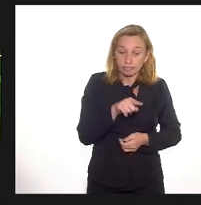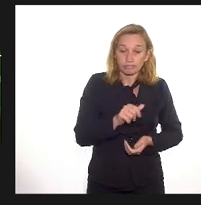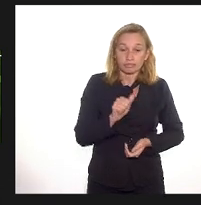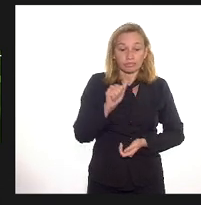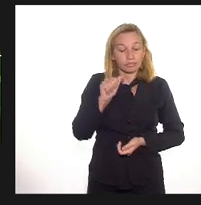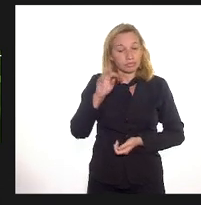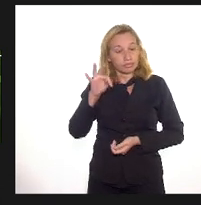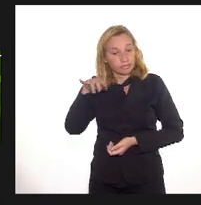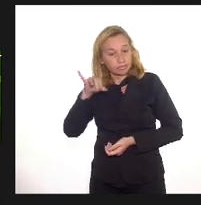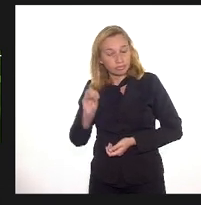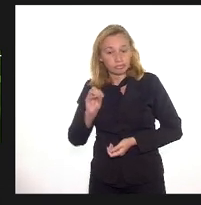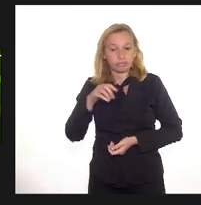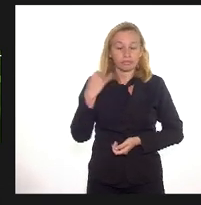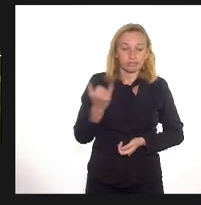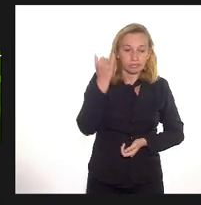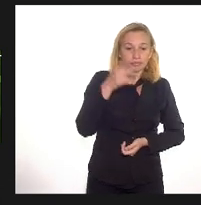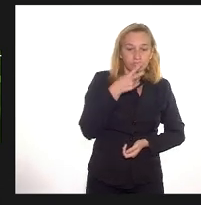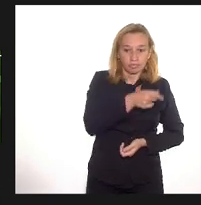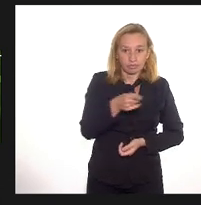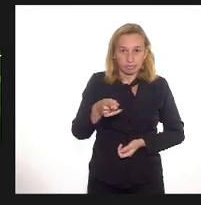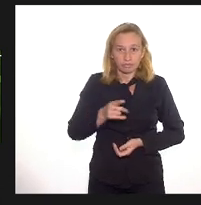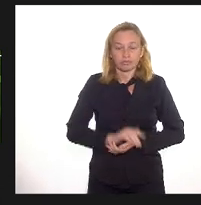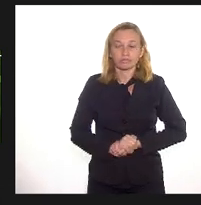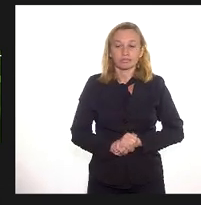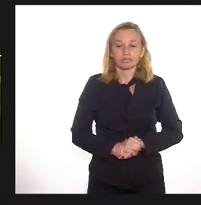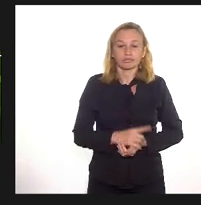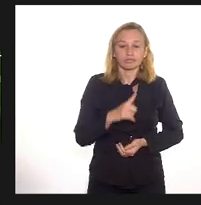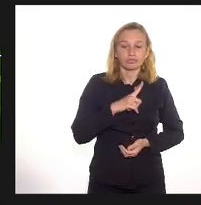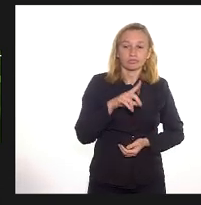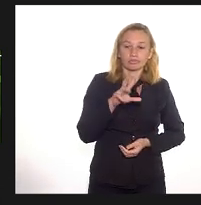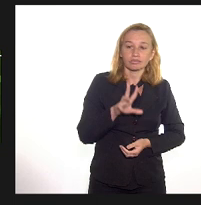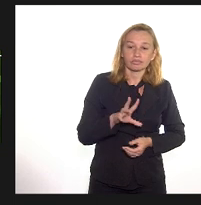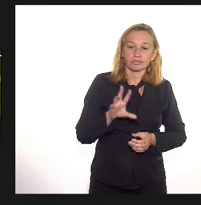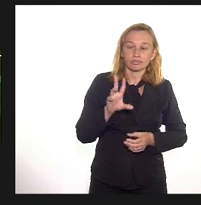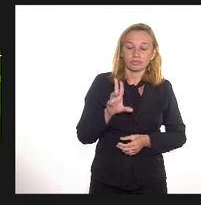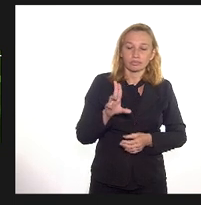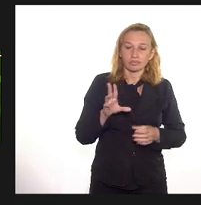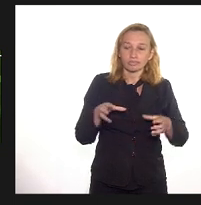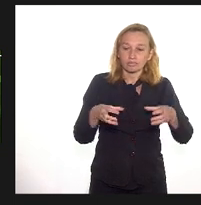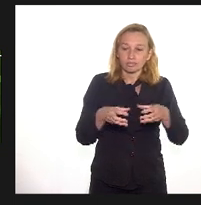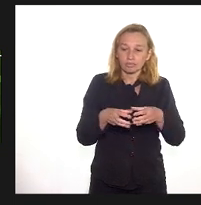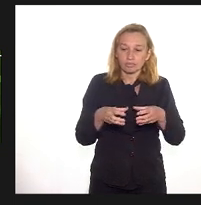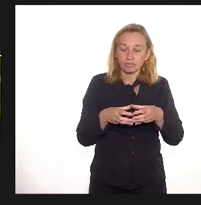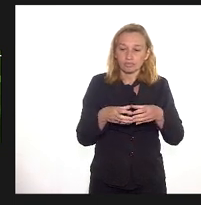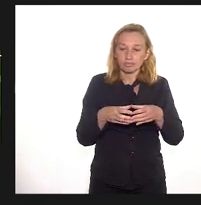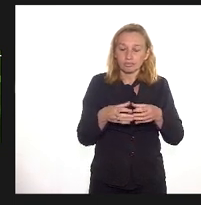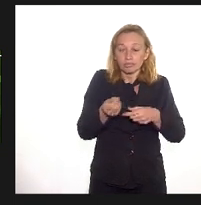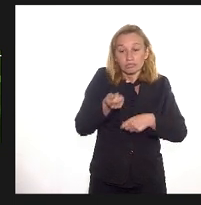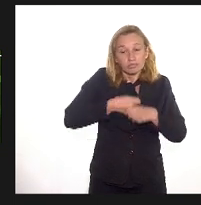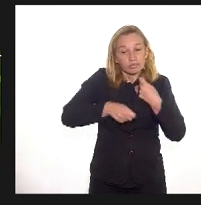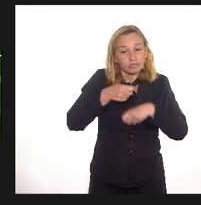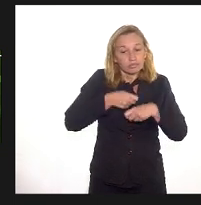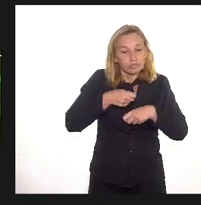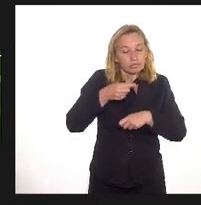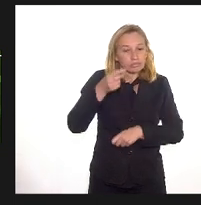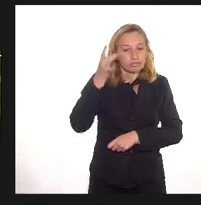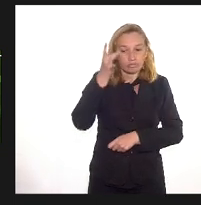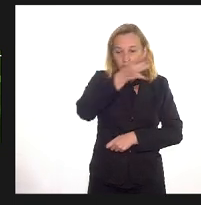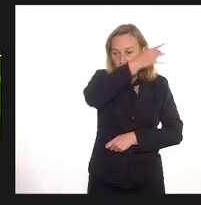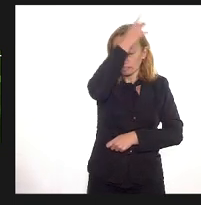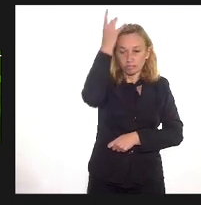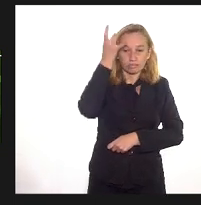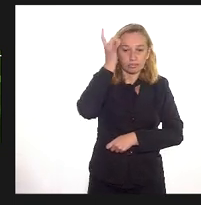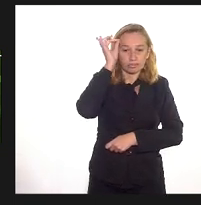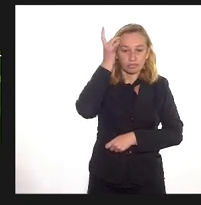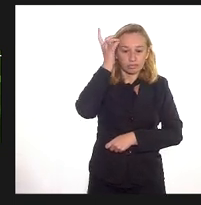é importante mencionar para vocês, nós temos a unidade de negócio do Espírito Santo, que